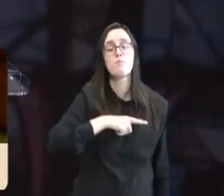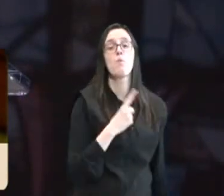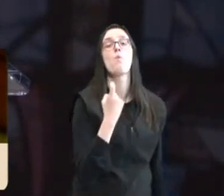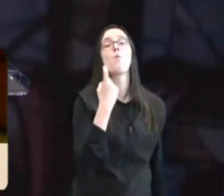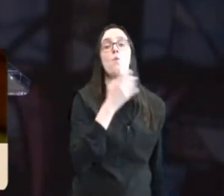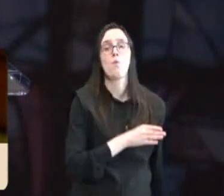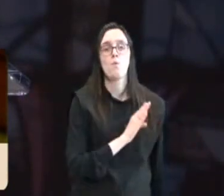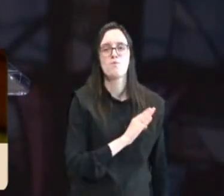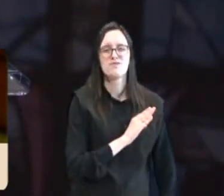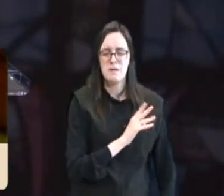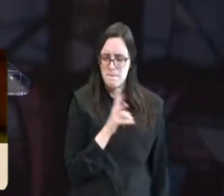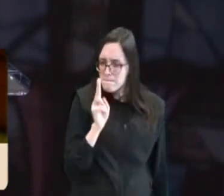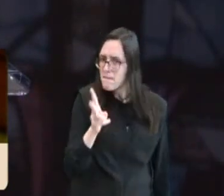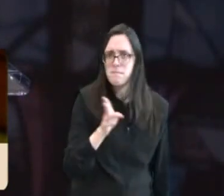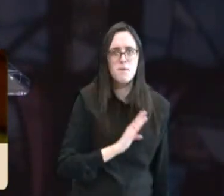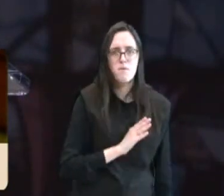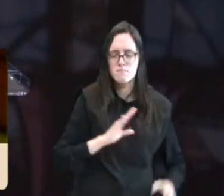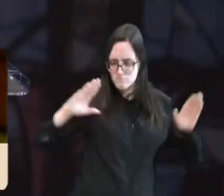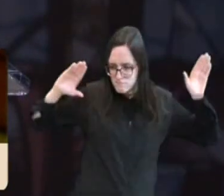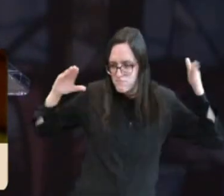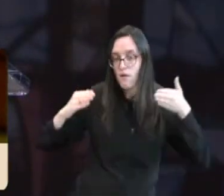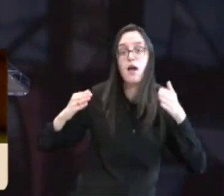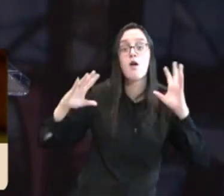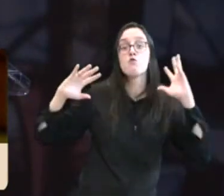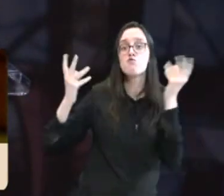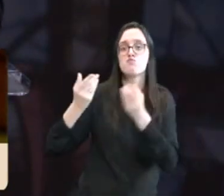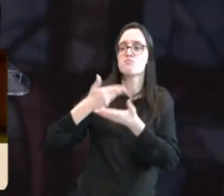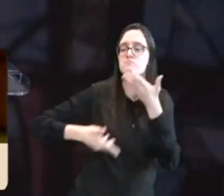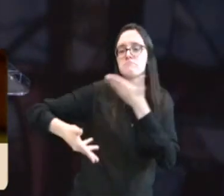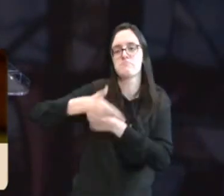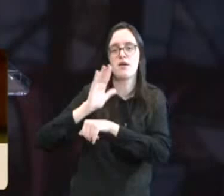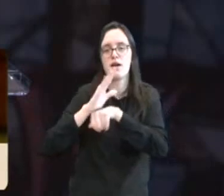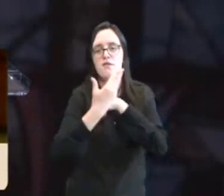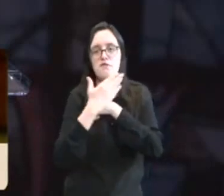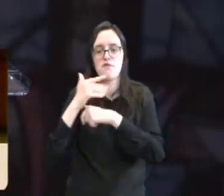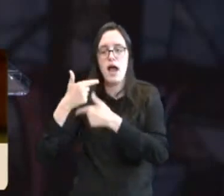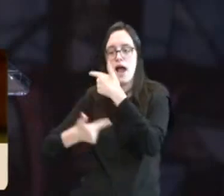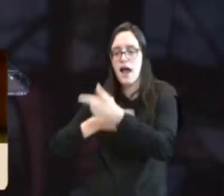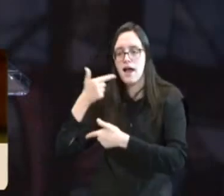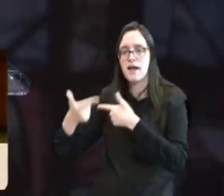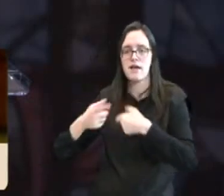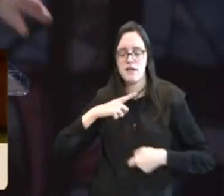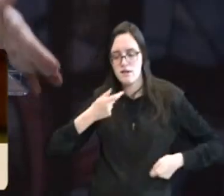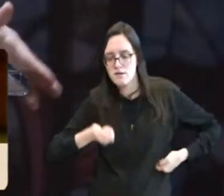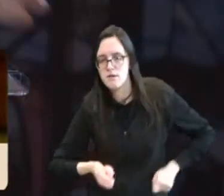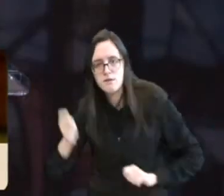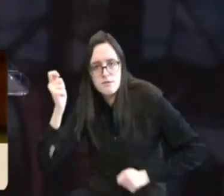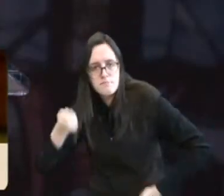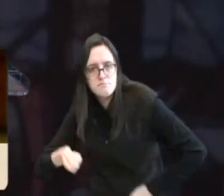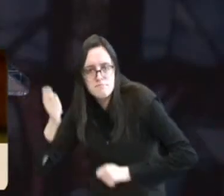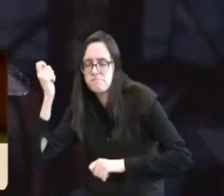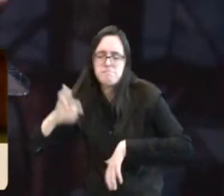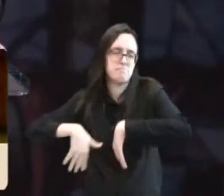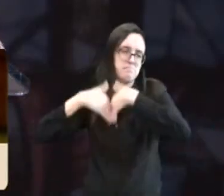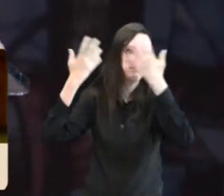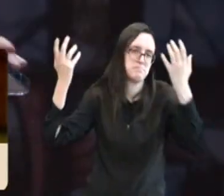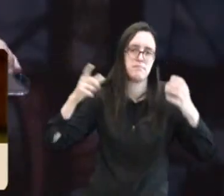coração. Todo mundo cooperava. Tanto no trabalho de cavar, enfim.